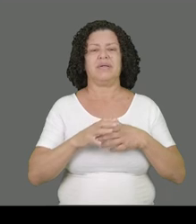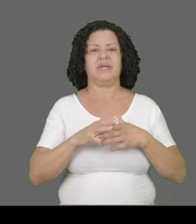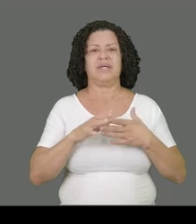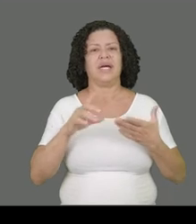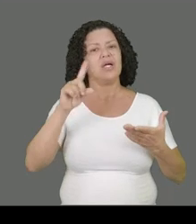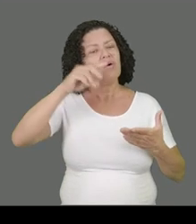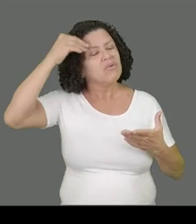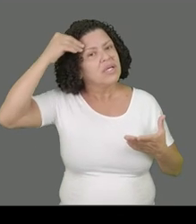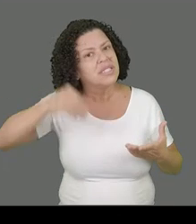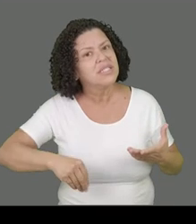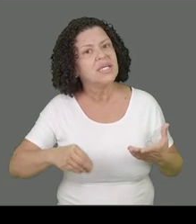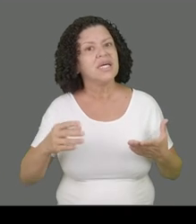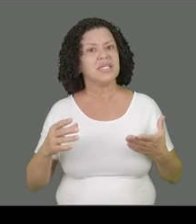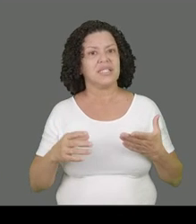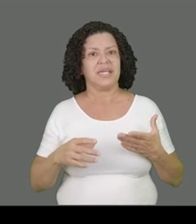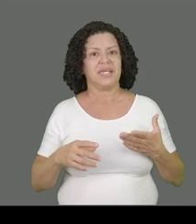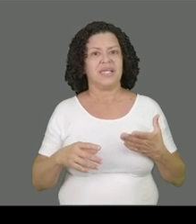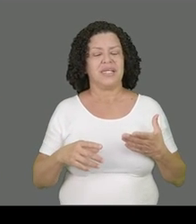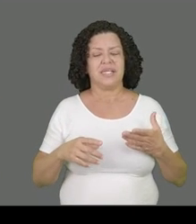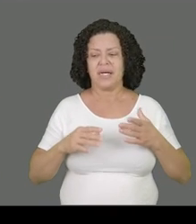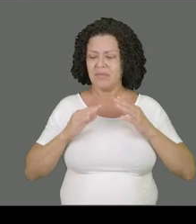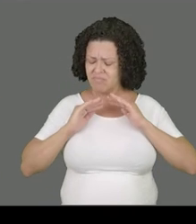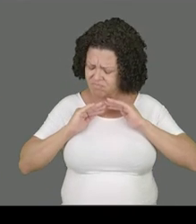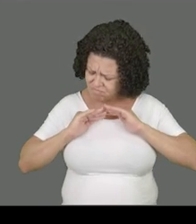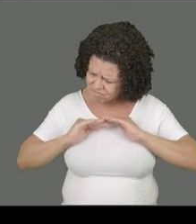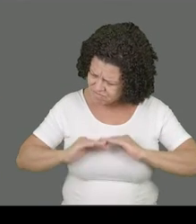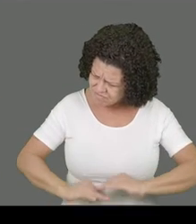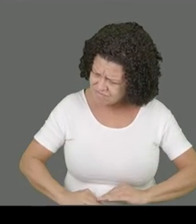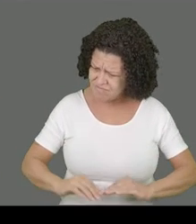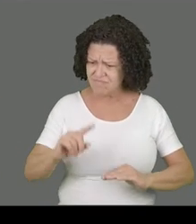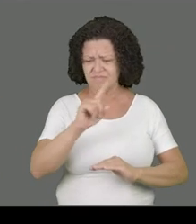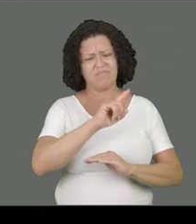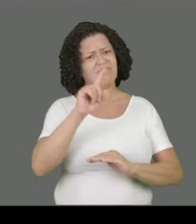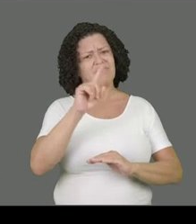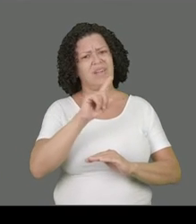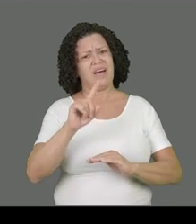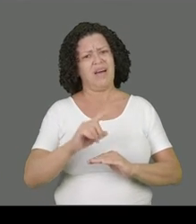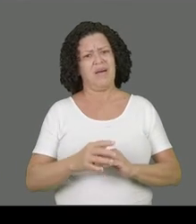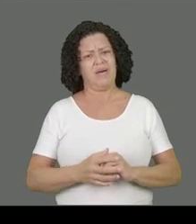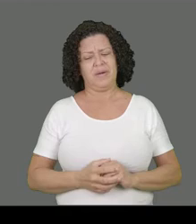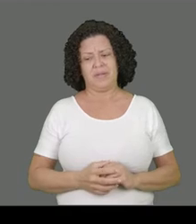Não pare, não desista, não desanime.